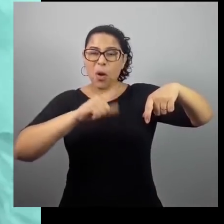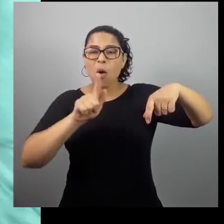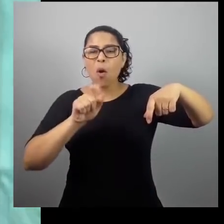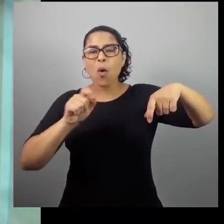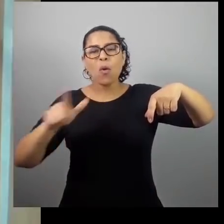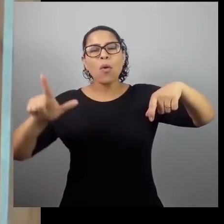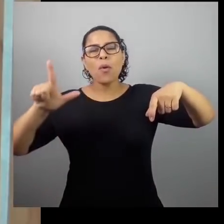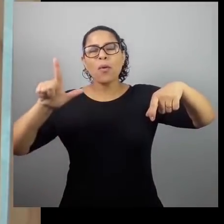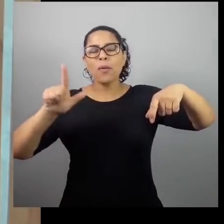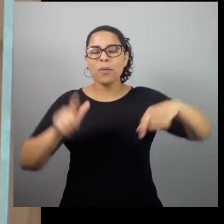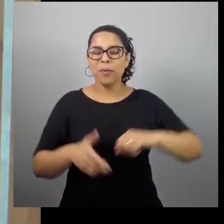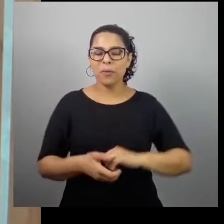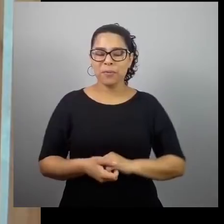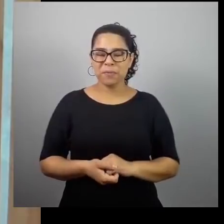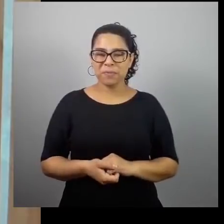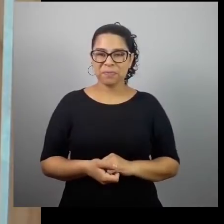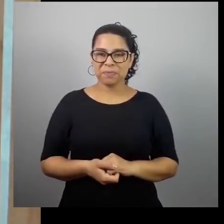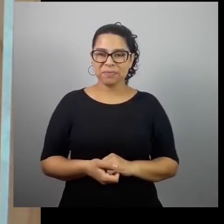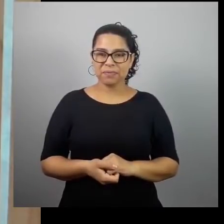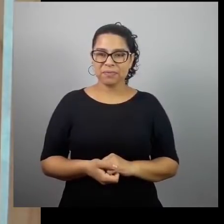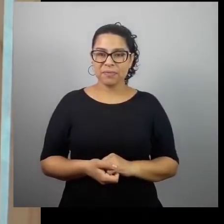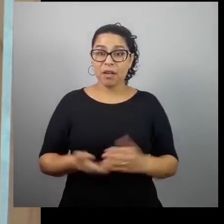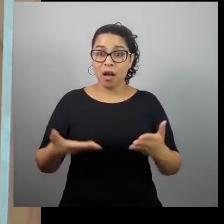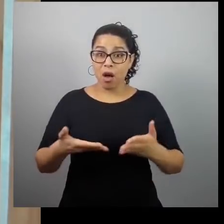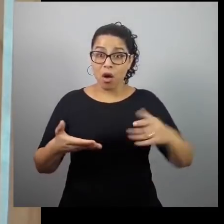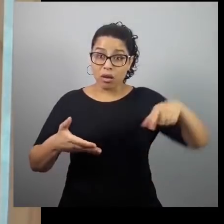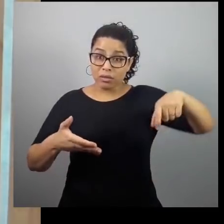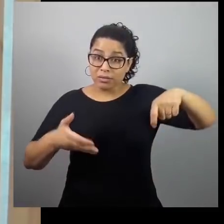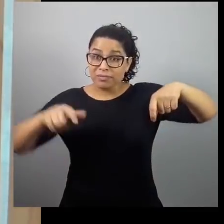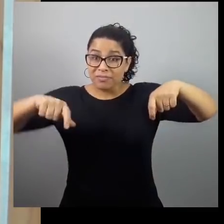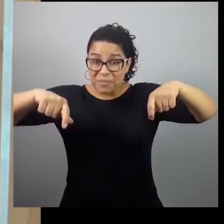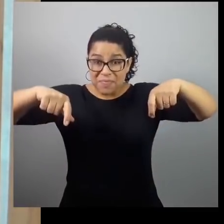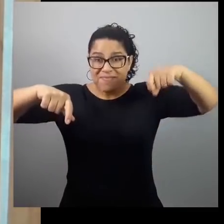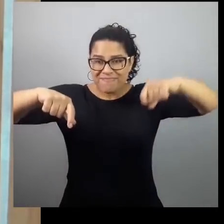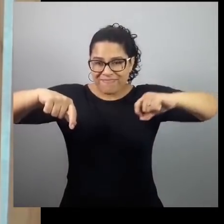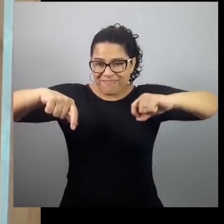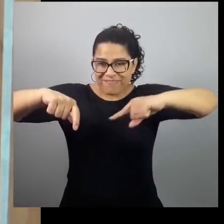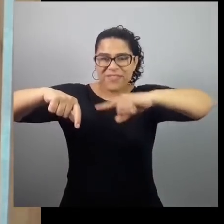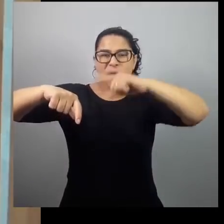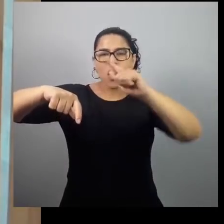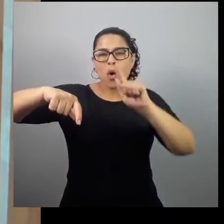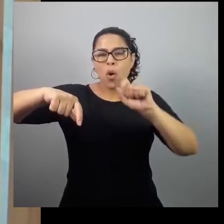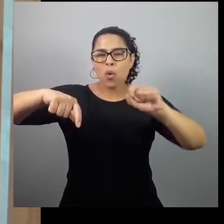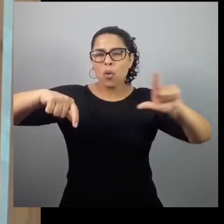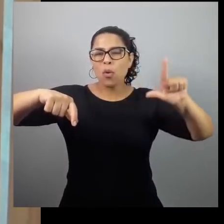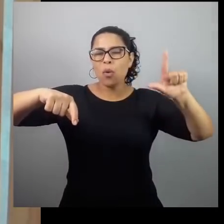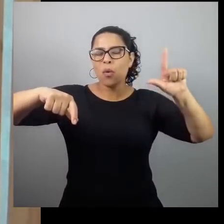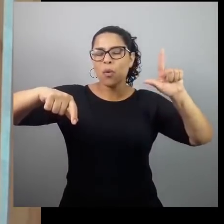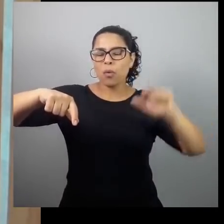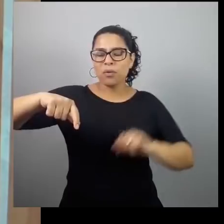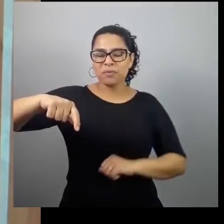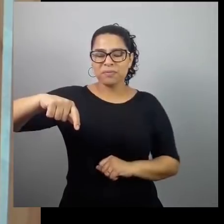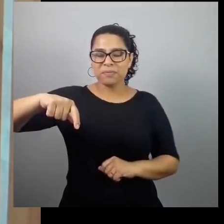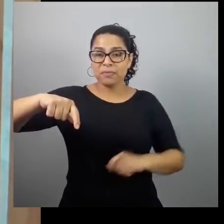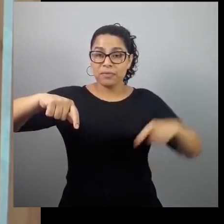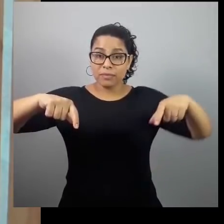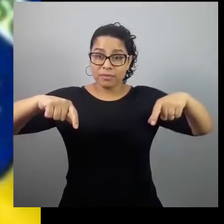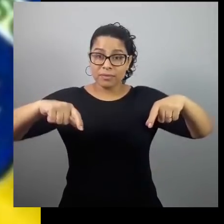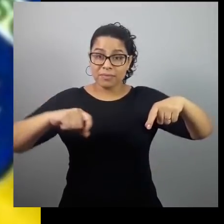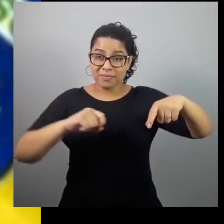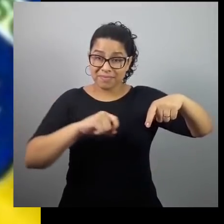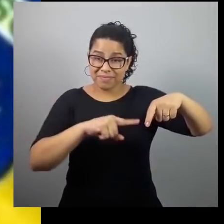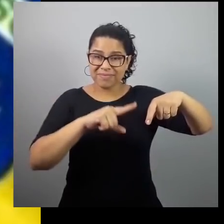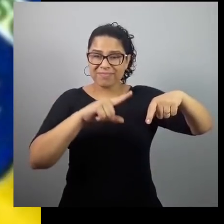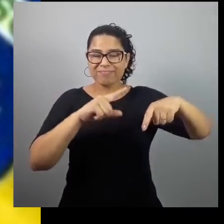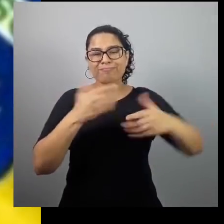chuta. Gol! A Regiane não fica para trás, hein? Chuta pro gol! A Elaine toca